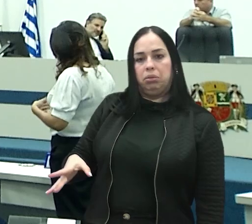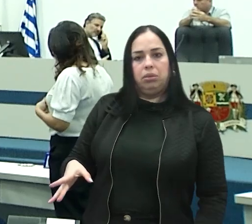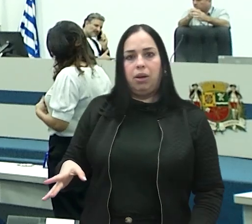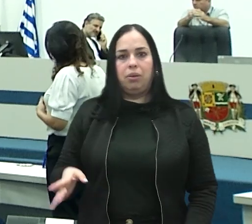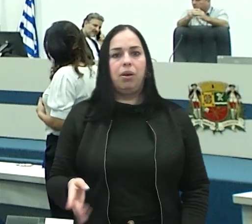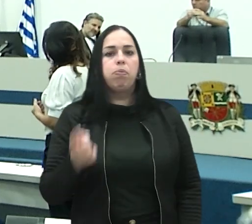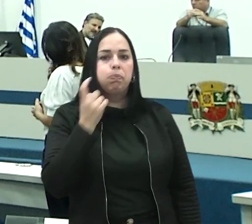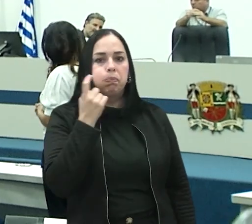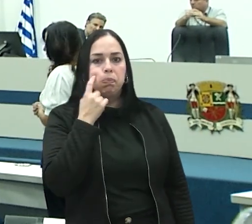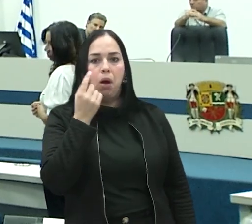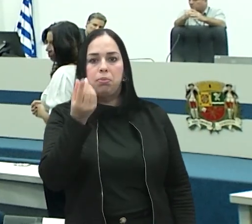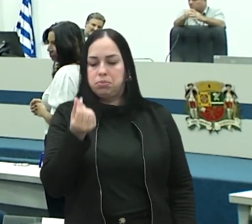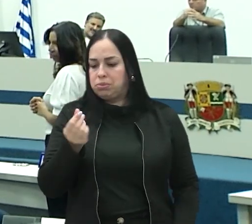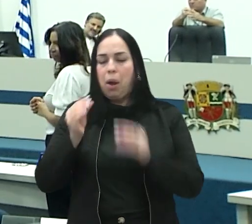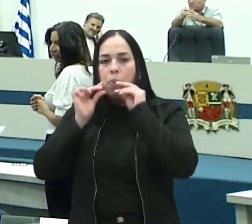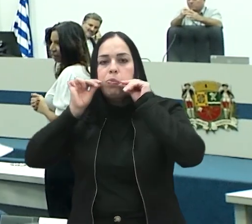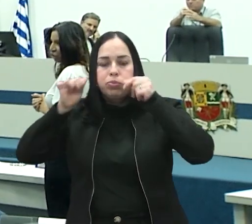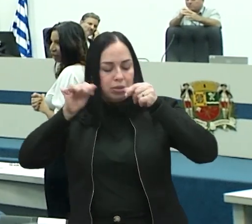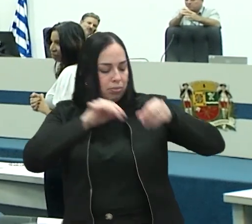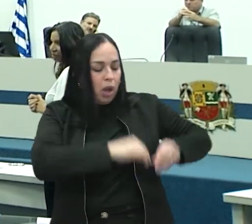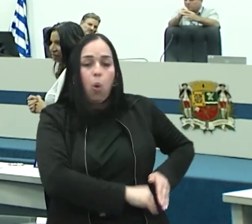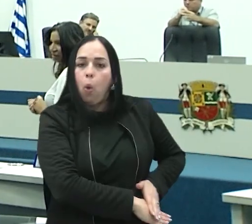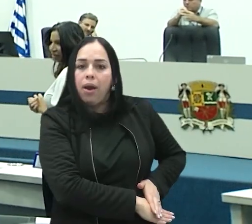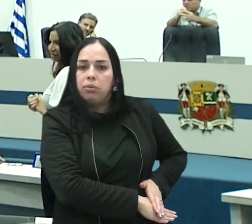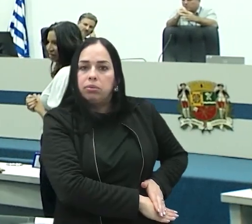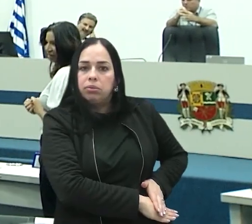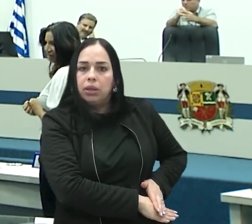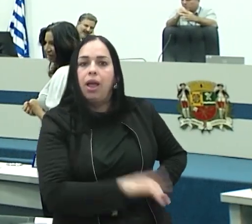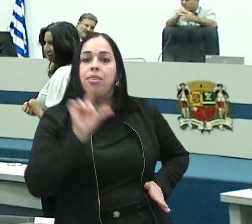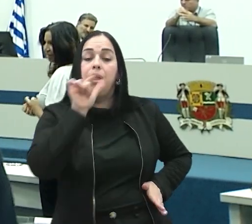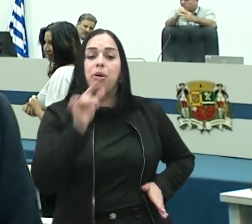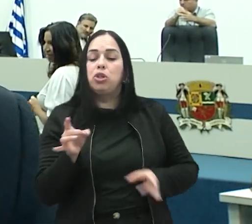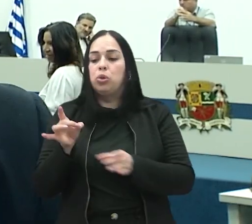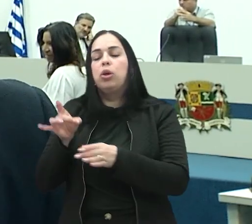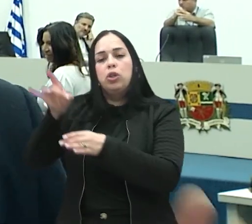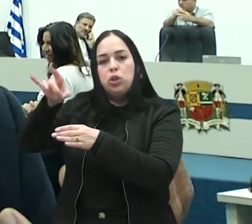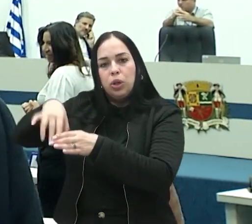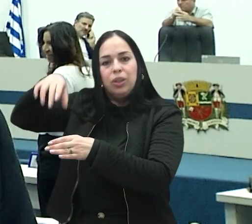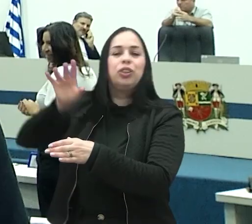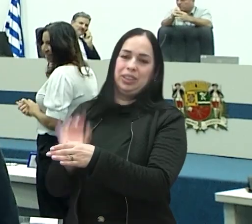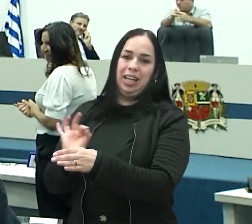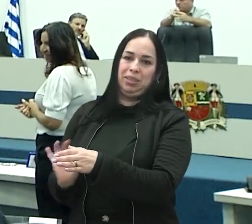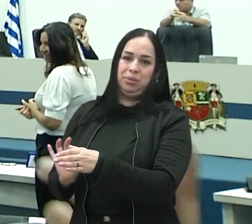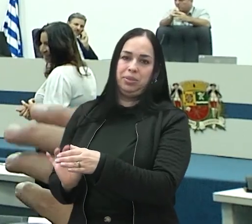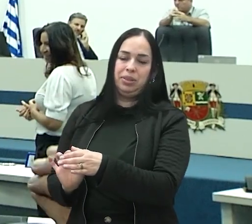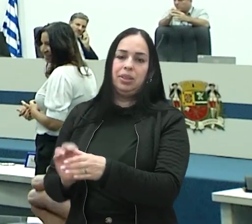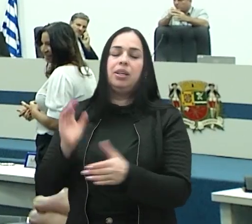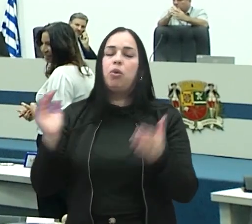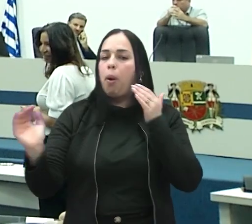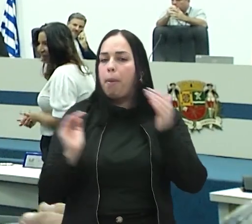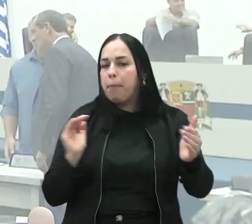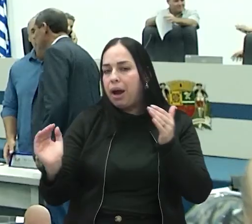eu guardo no bolso até achar o lixo certo. Se eu souber fazer isso, em termos legislativos, trazendo para a